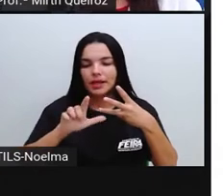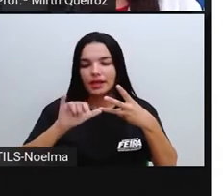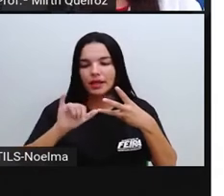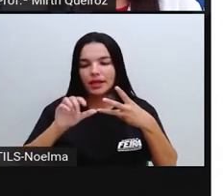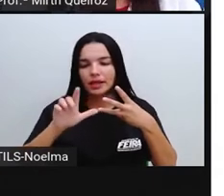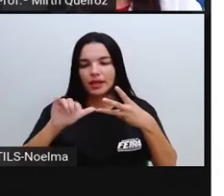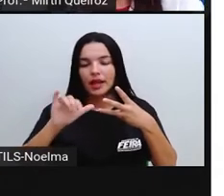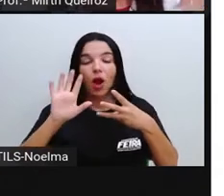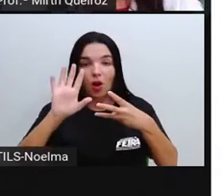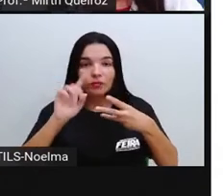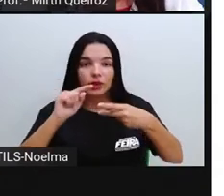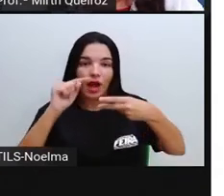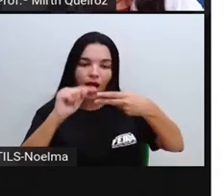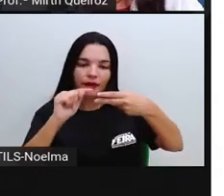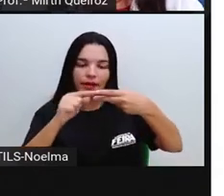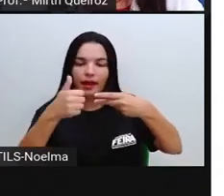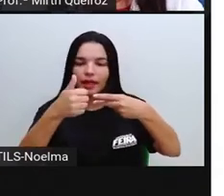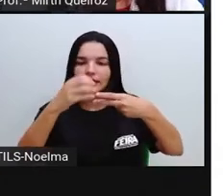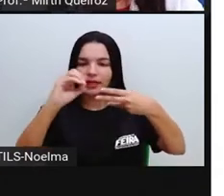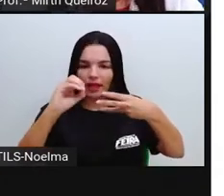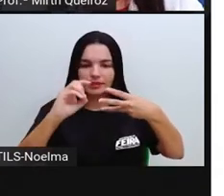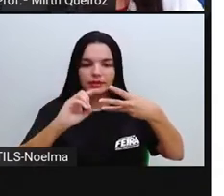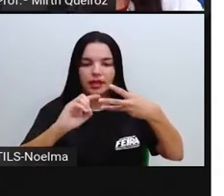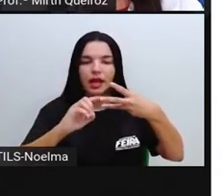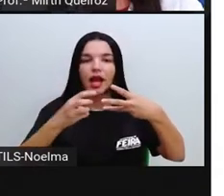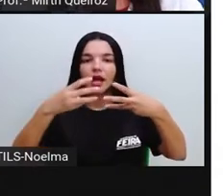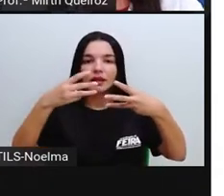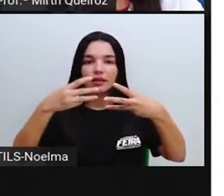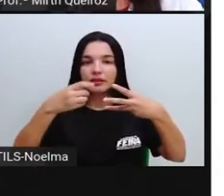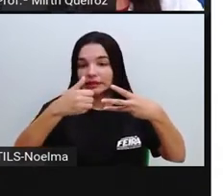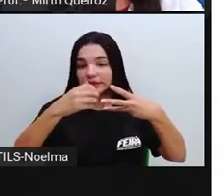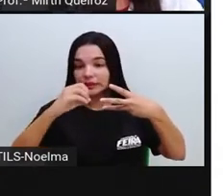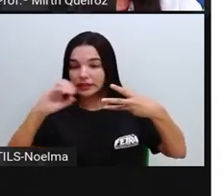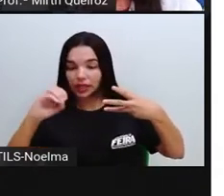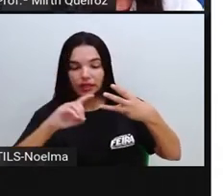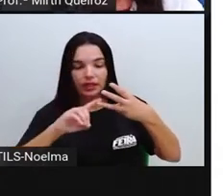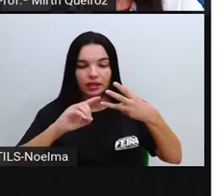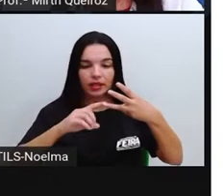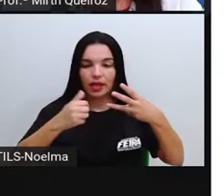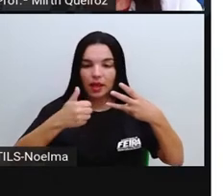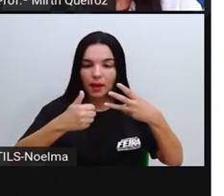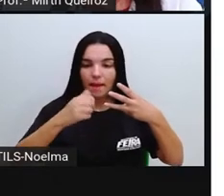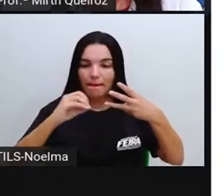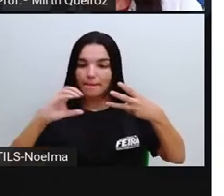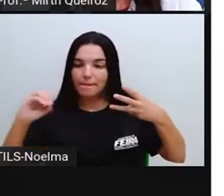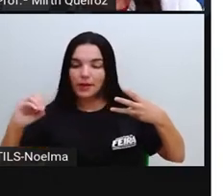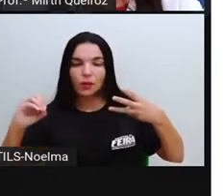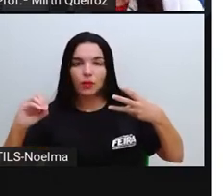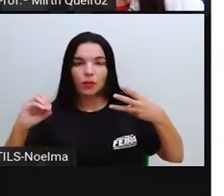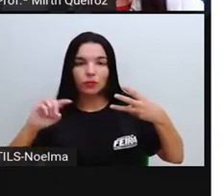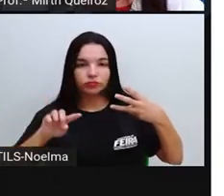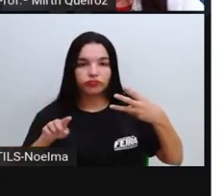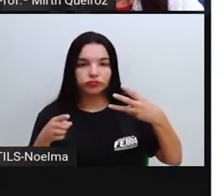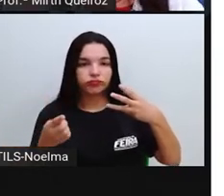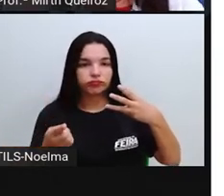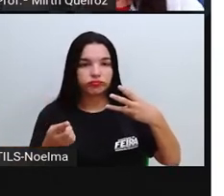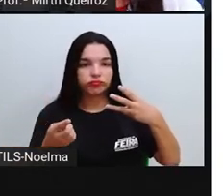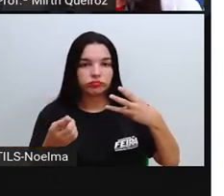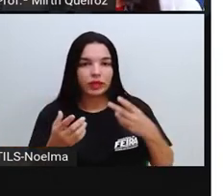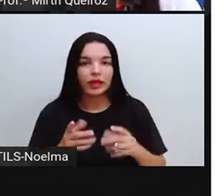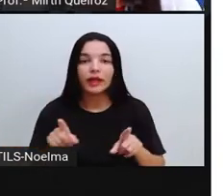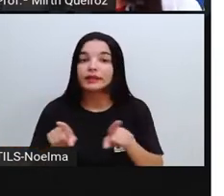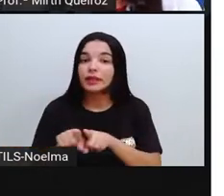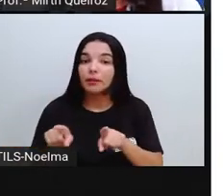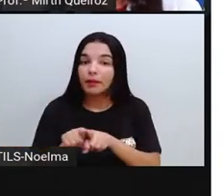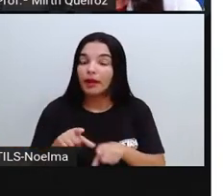milímetros ou seja um litro equivale a 1000 ML é que é o que a gente mais utiliza e ele também